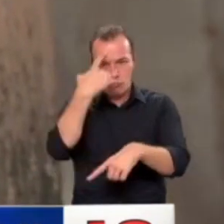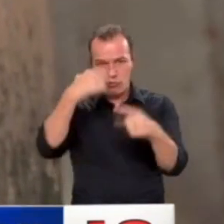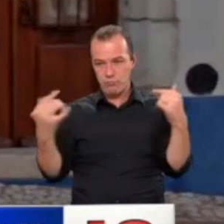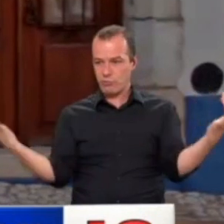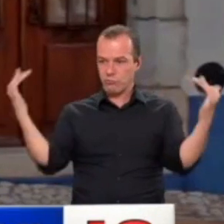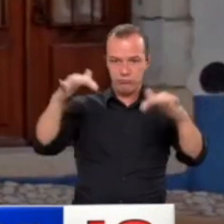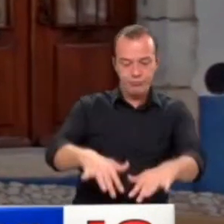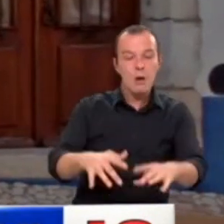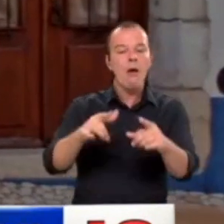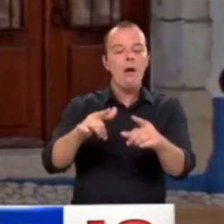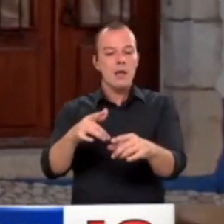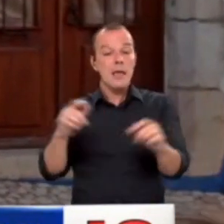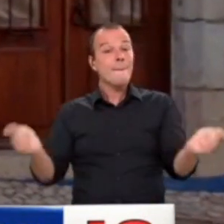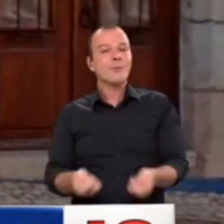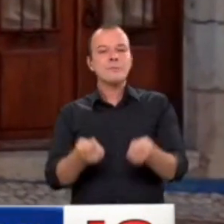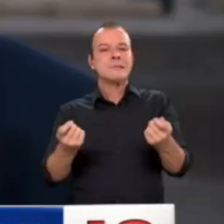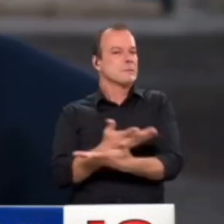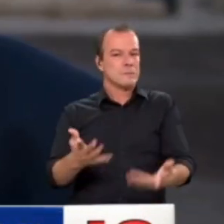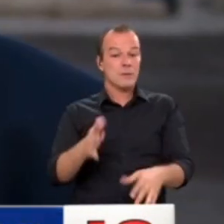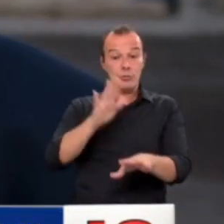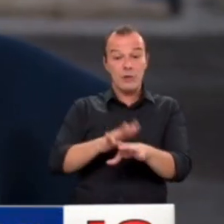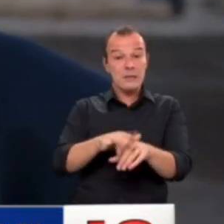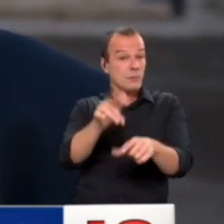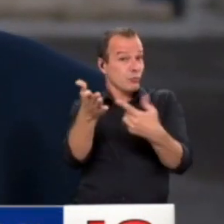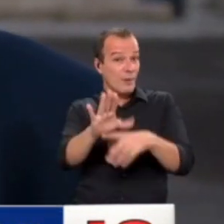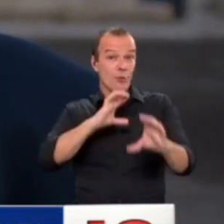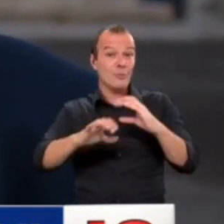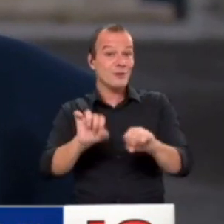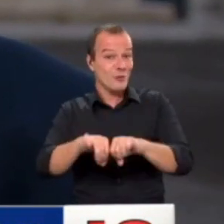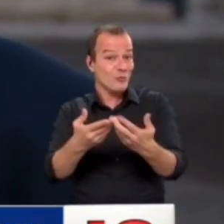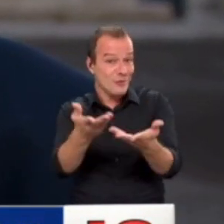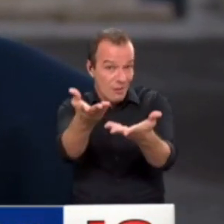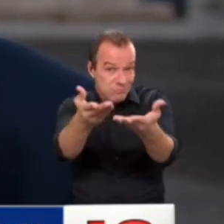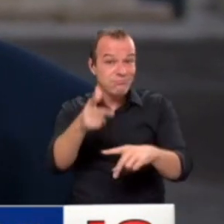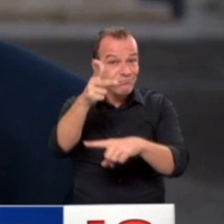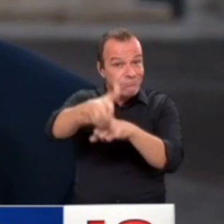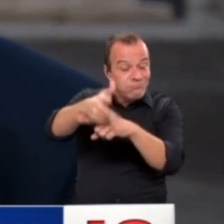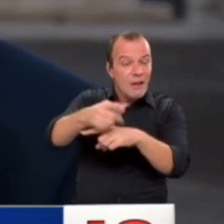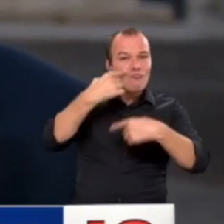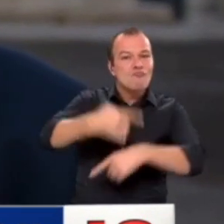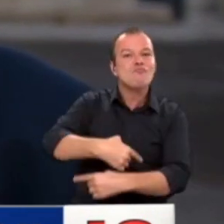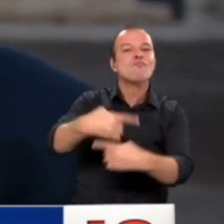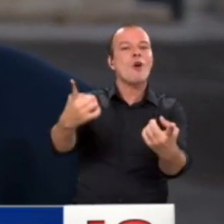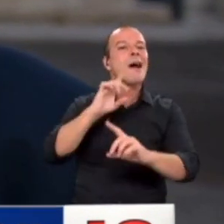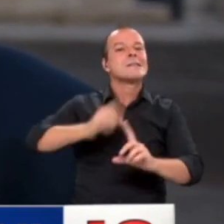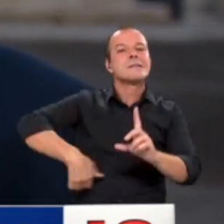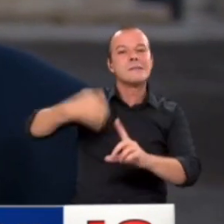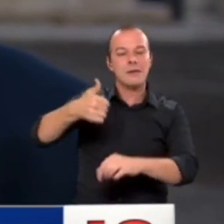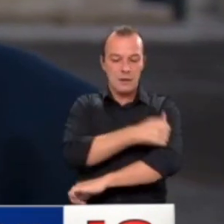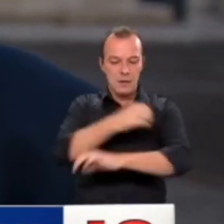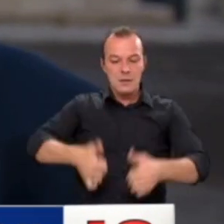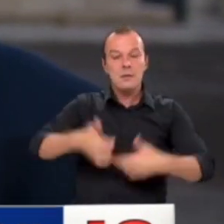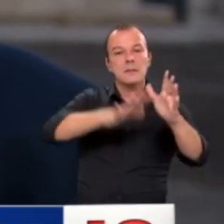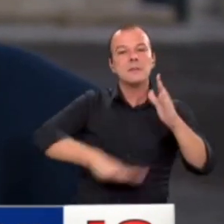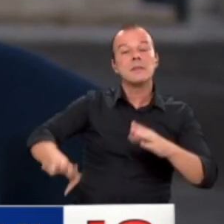publicidade e a promoção que poderá ser feita através deste meio de comunicação social é fundamental para podermos mostrar o que melhor temos